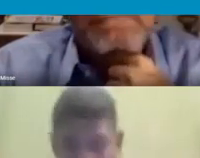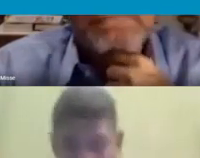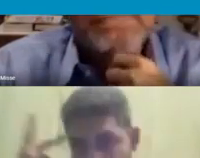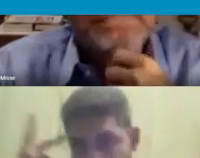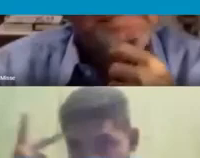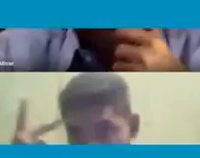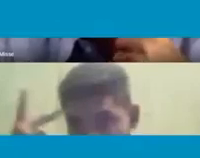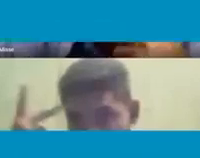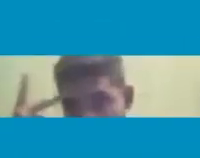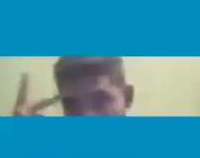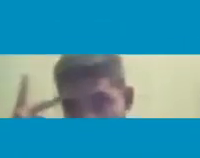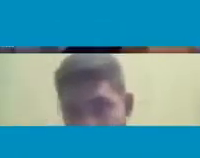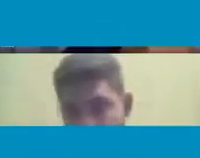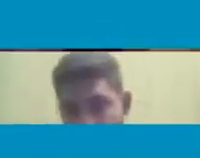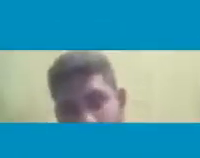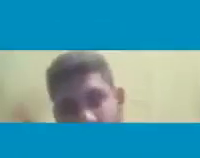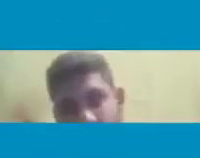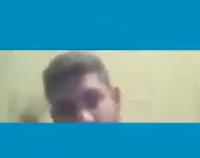moro num lugar